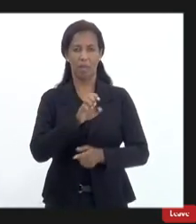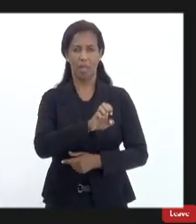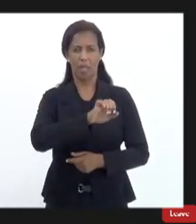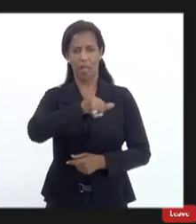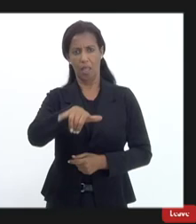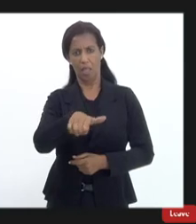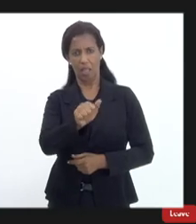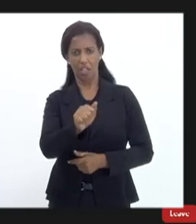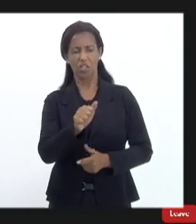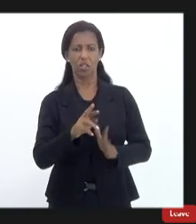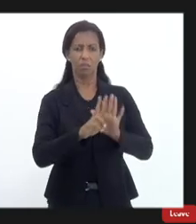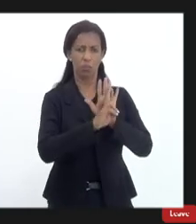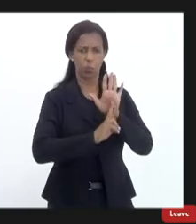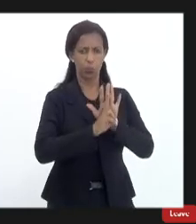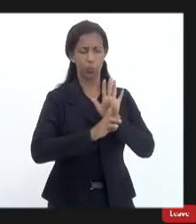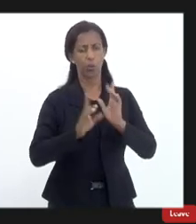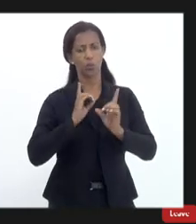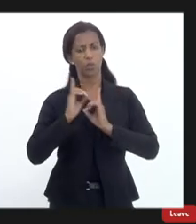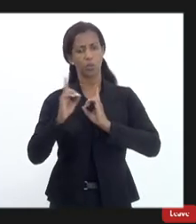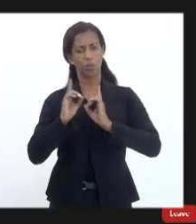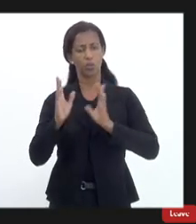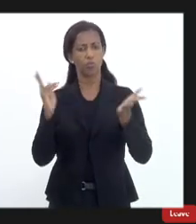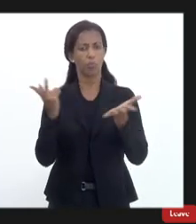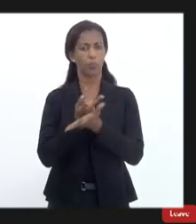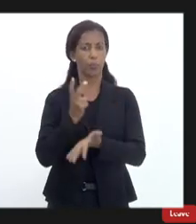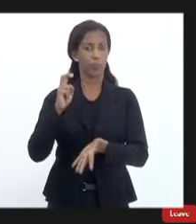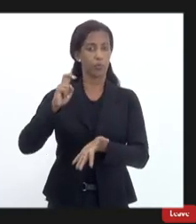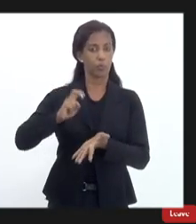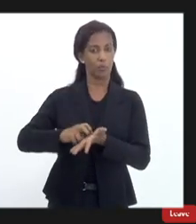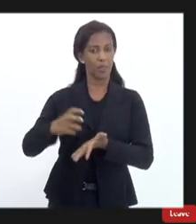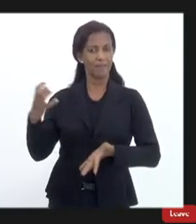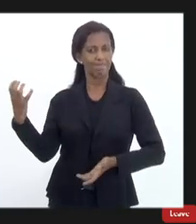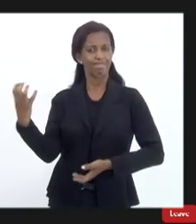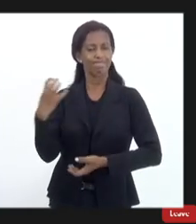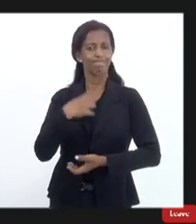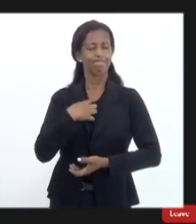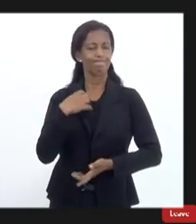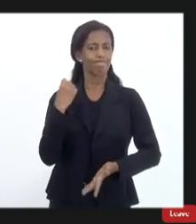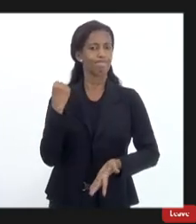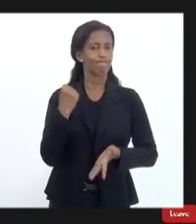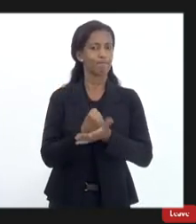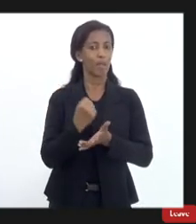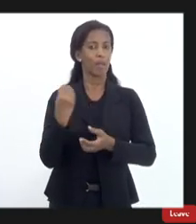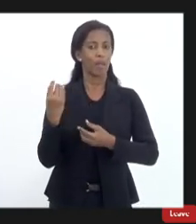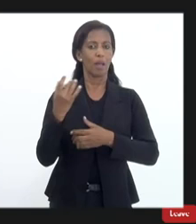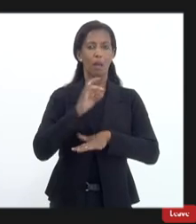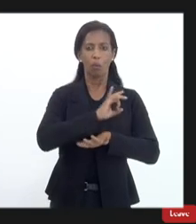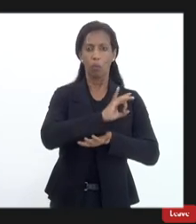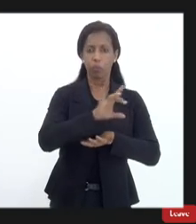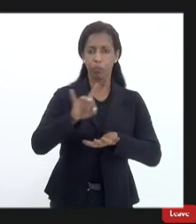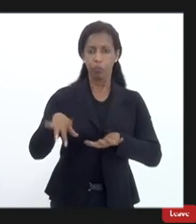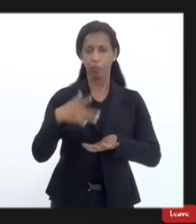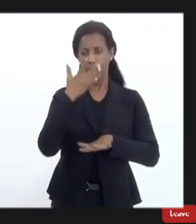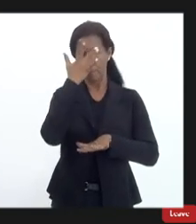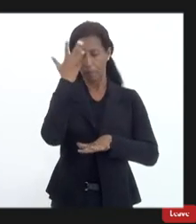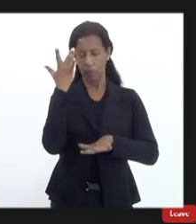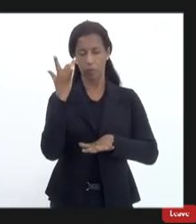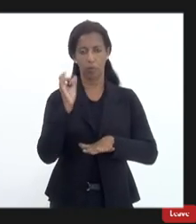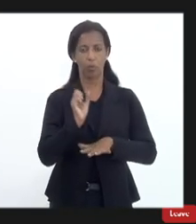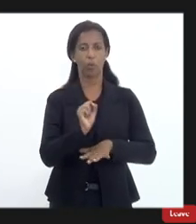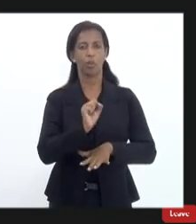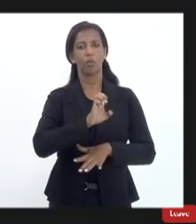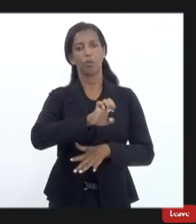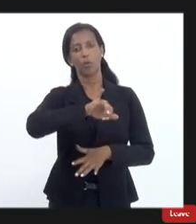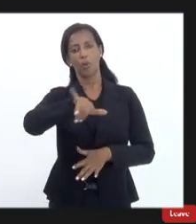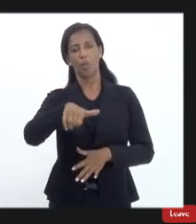no relatório e colocadas no debate que a gente fez nessa manhã impactam de forma específica os sujeitos da educação de jovens e adultos.